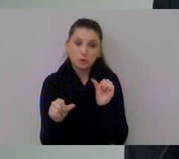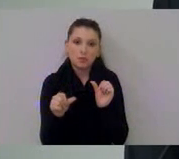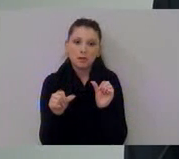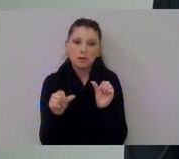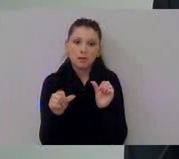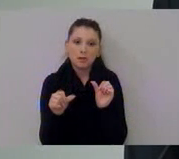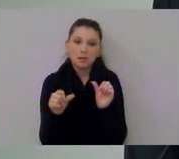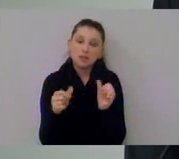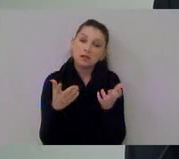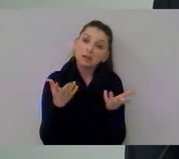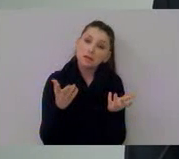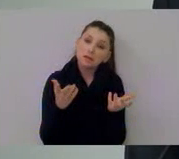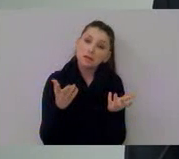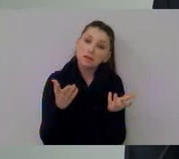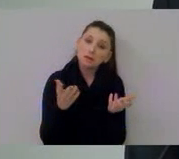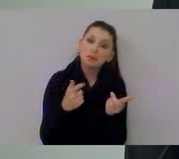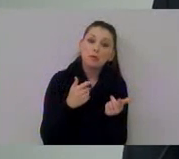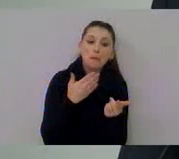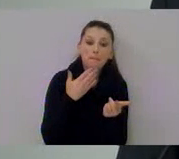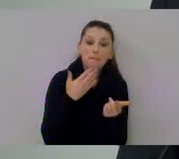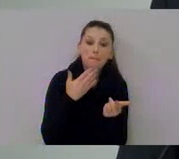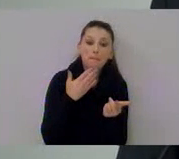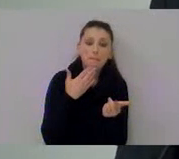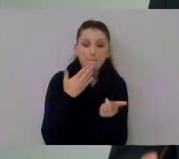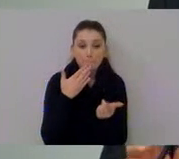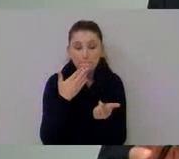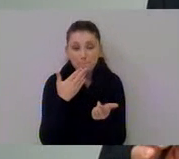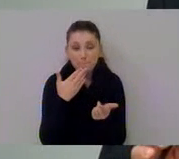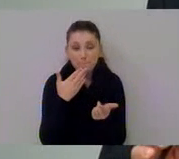solicito para que